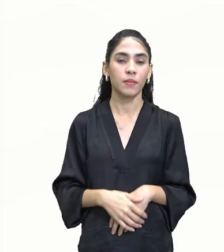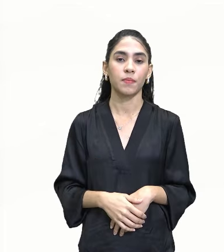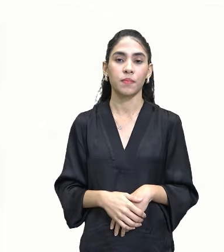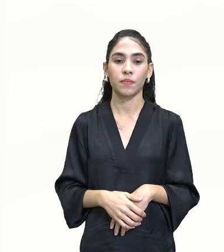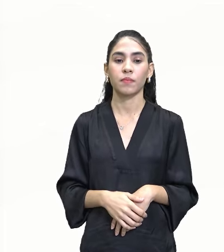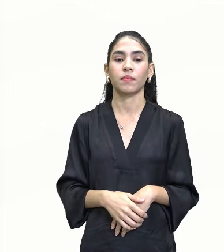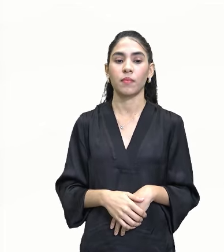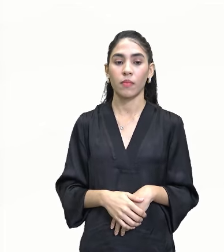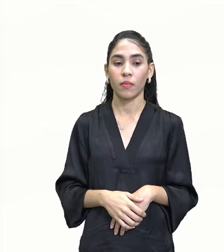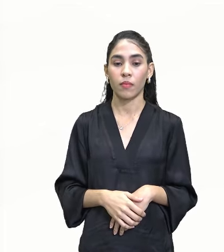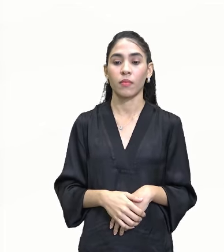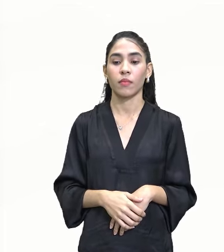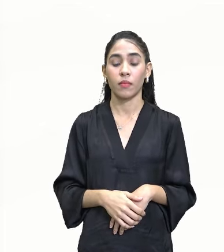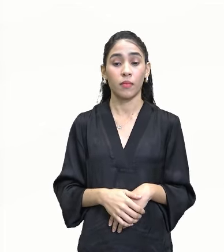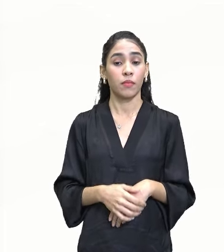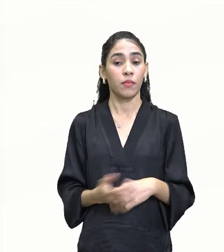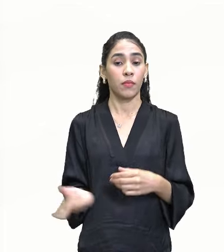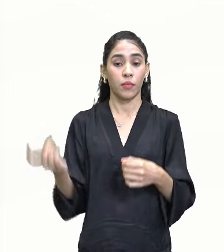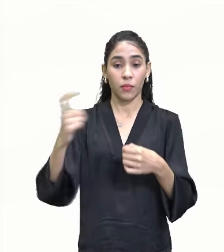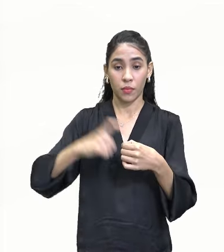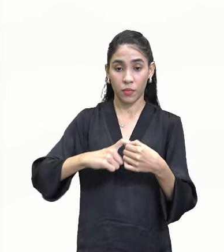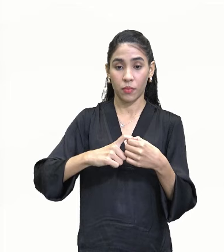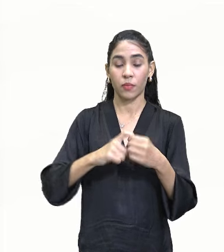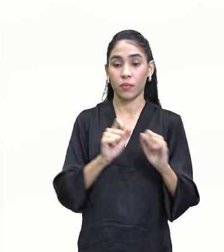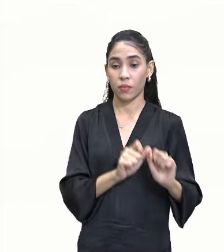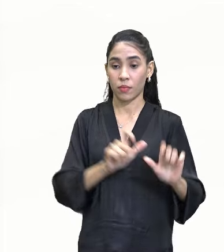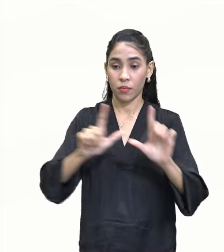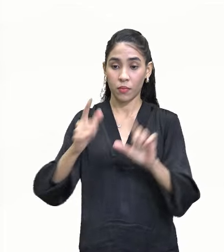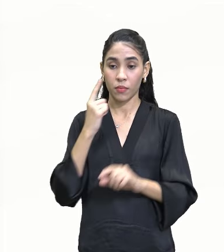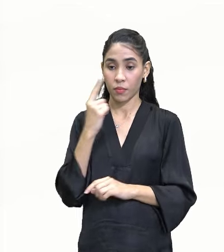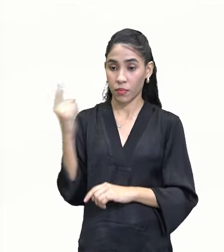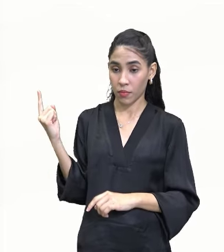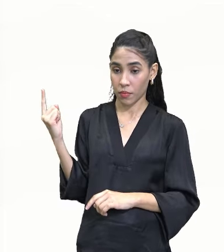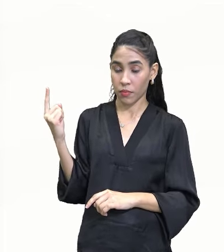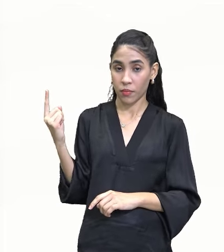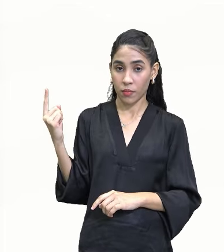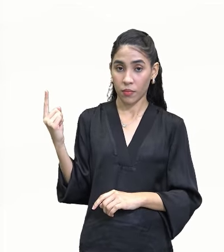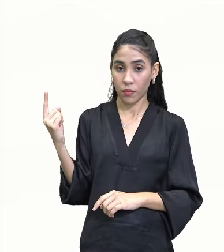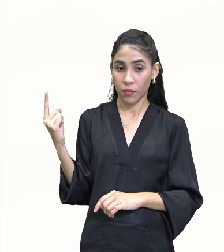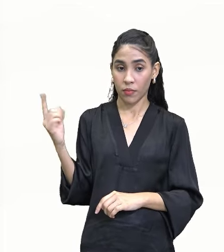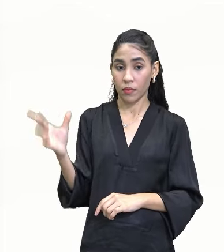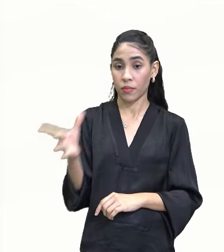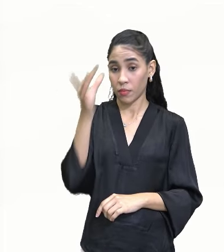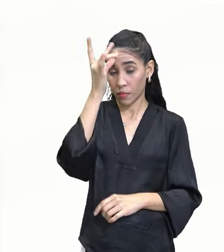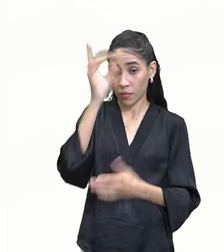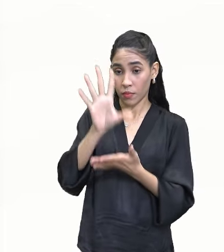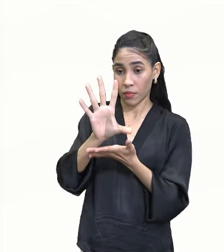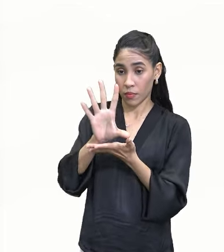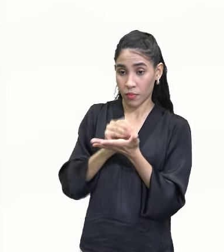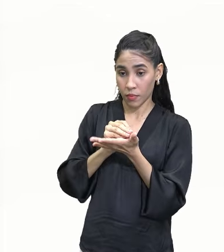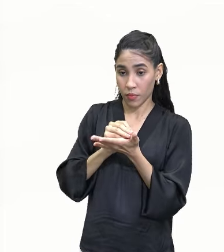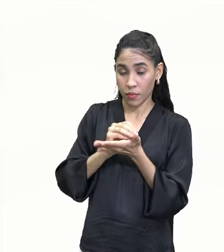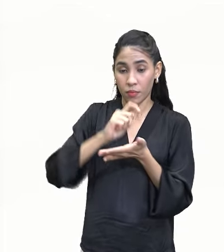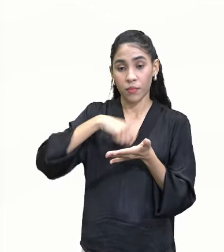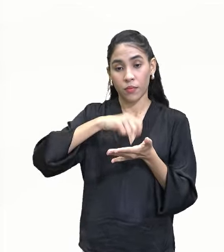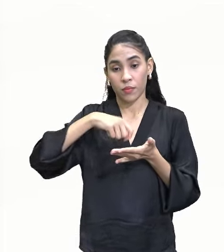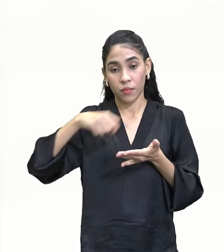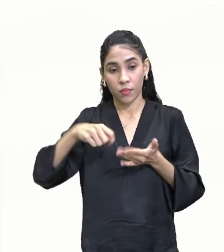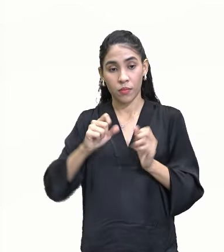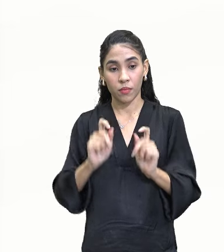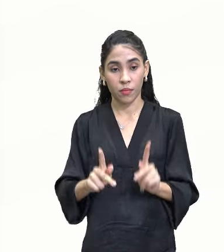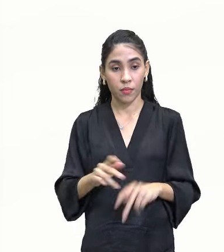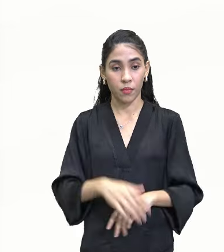Vou deixar aí para vocês novamente a cartela para que vocês possam acompanhar e fazer as suas anotações,